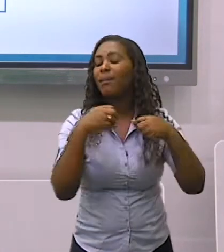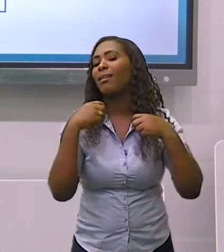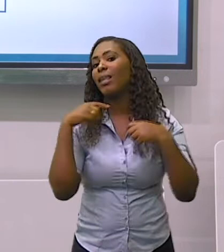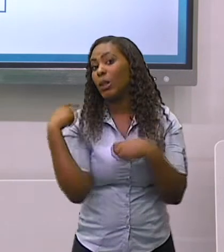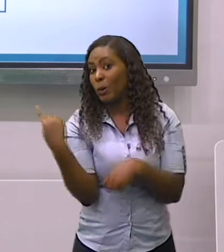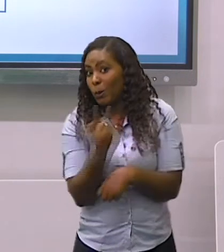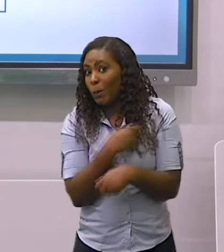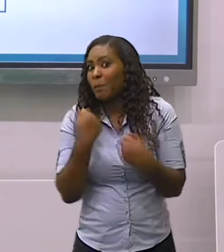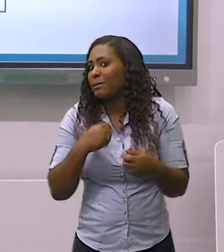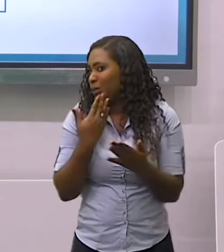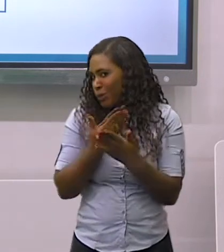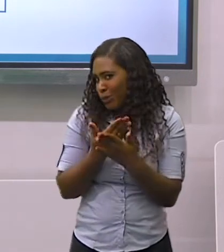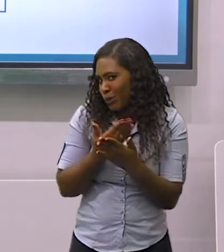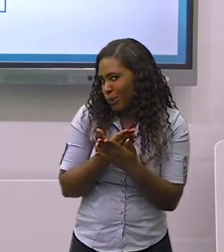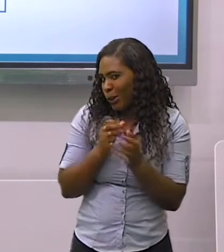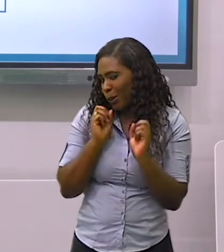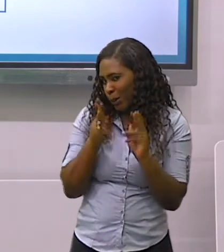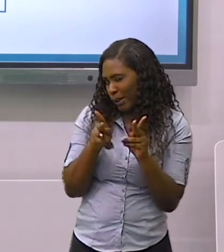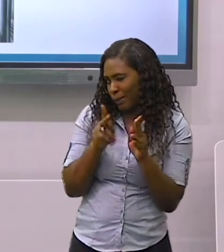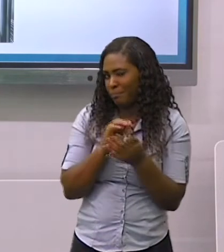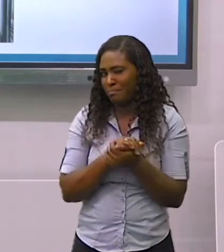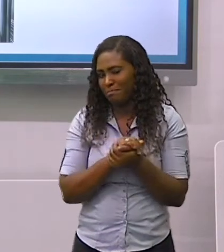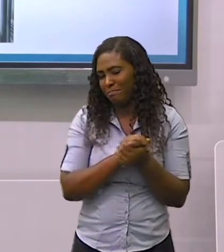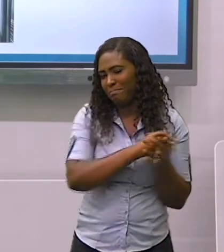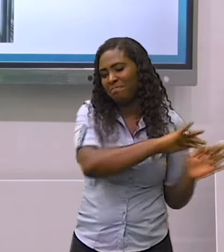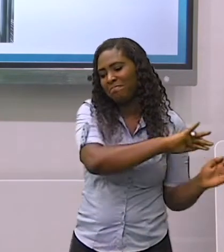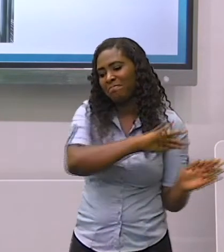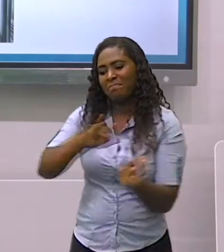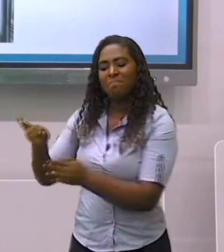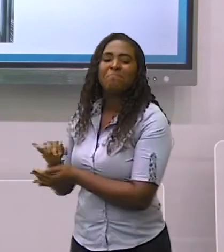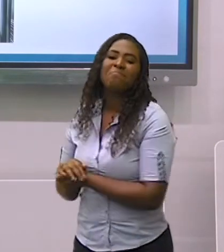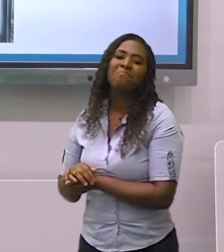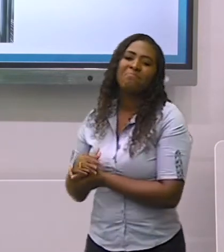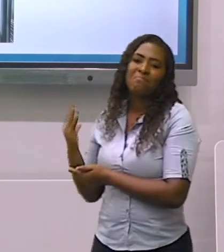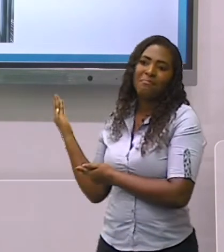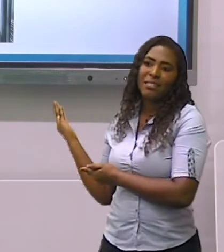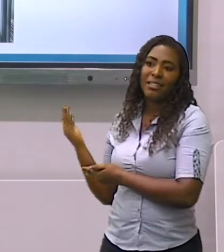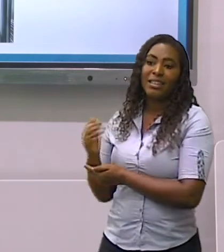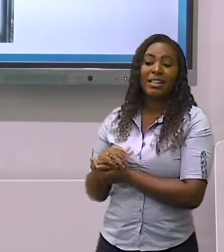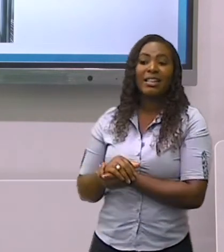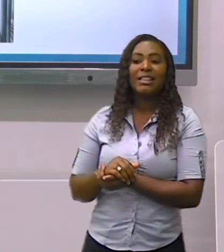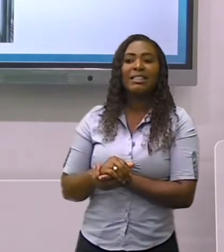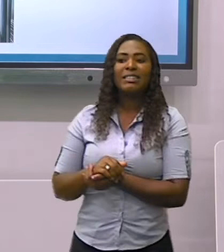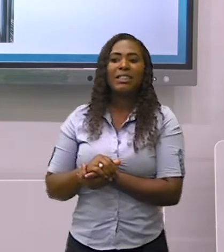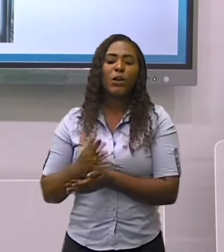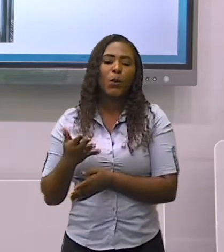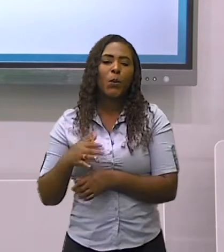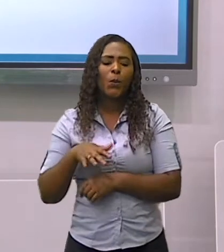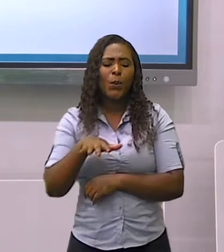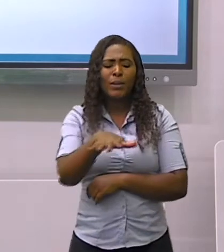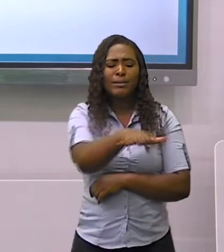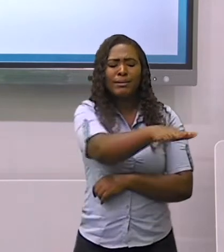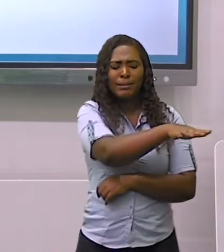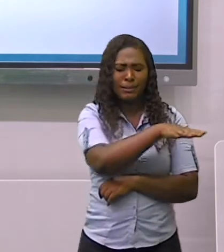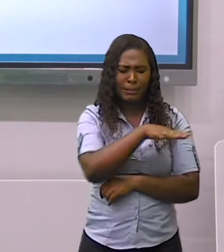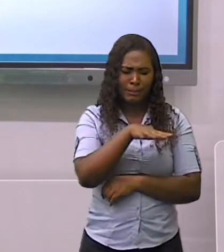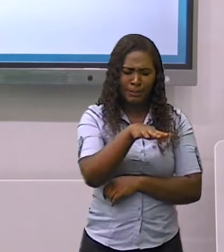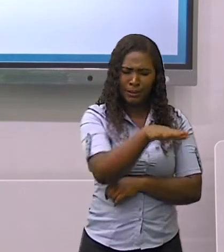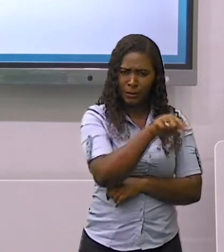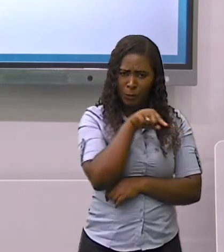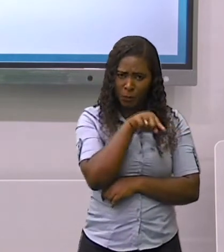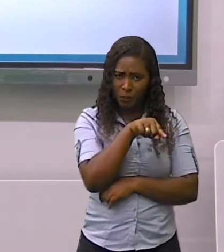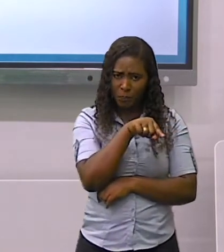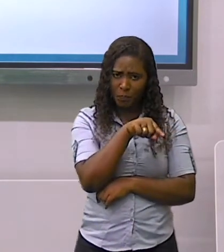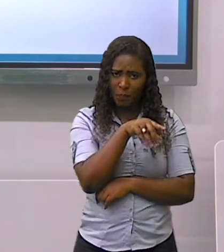nossa atenção. E aí nós vamos conhecer. Estes espaços públicos,